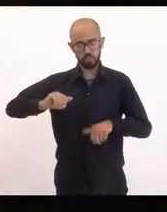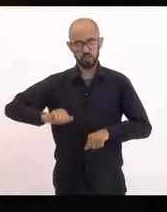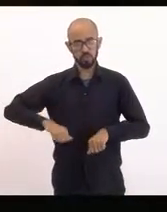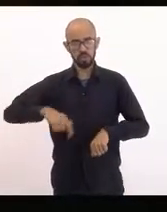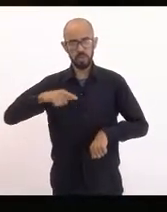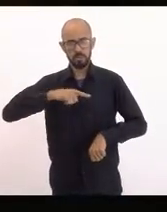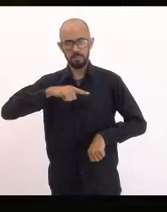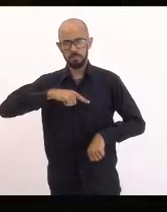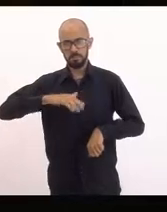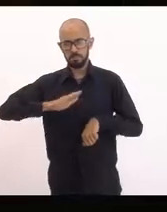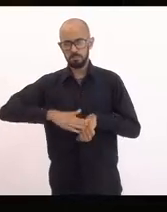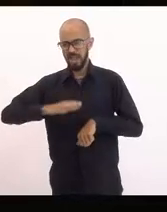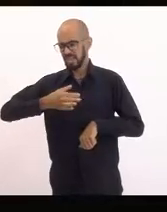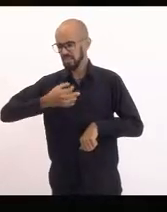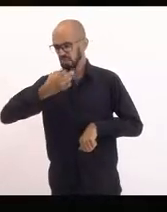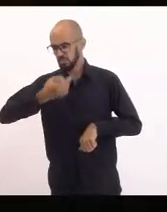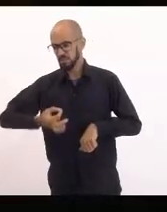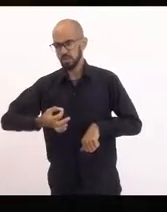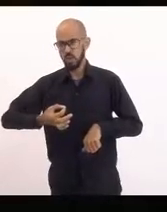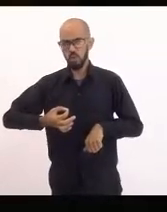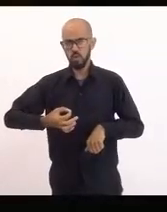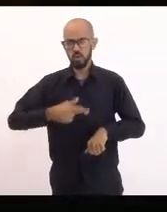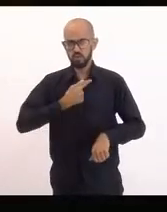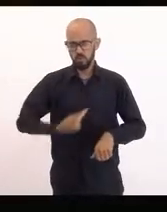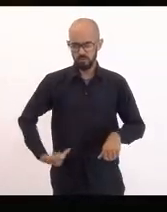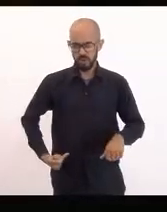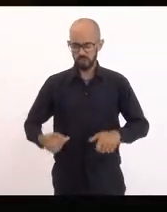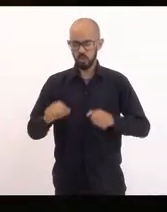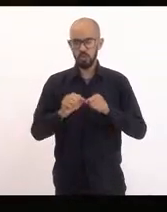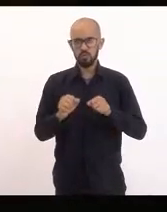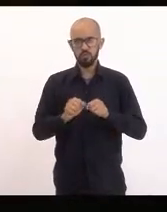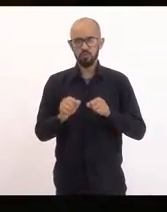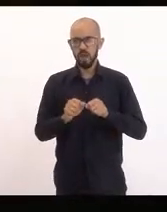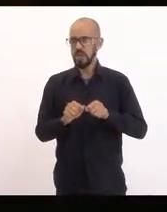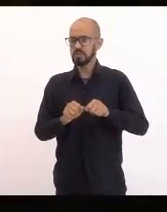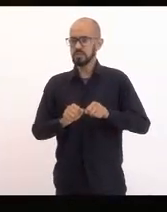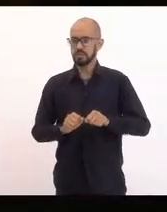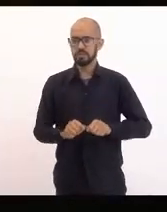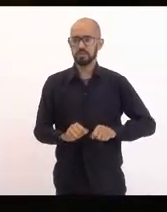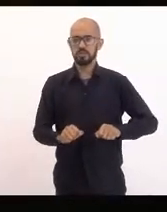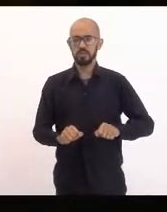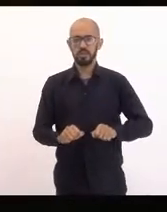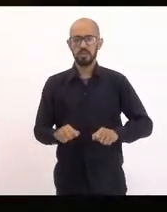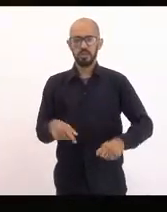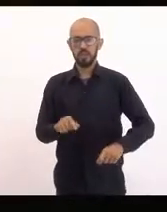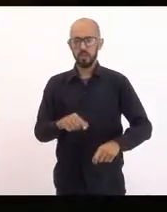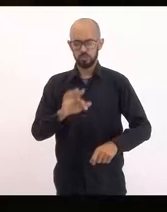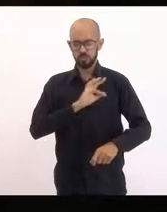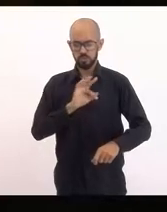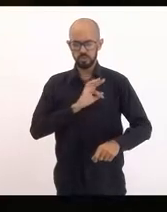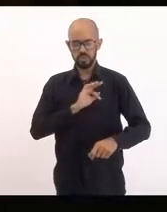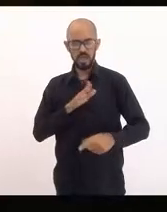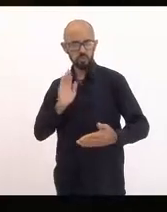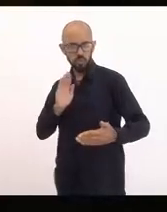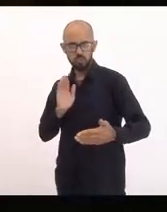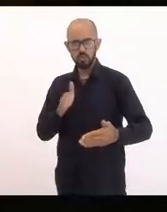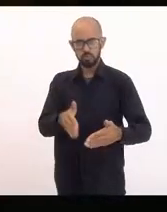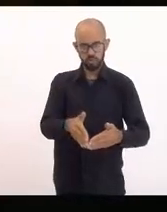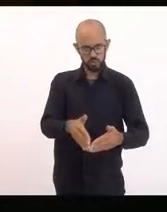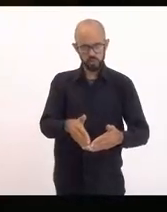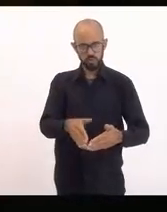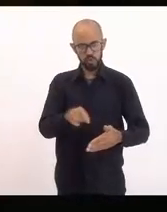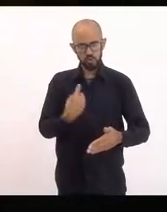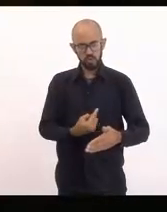esse governador opera e coloca os policiais na linha de frente como alvos. Somos críticos